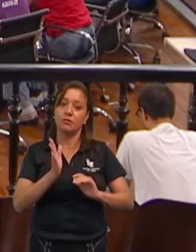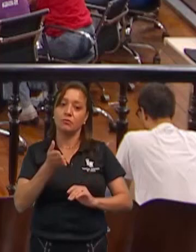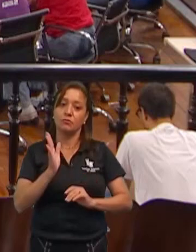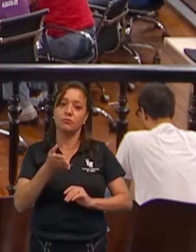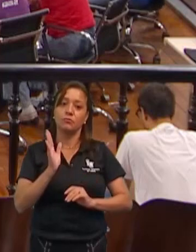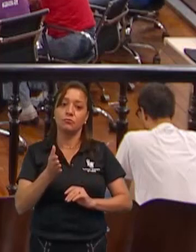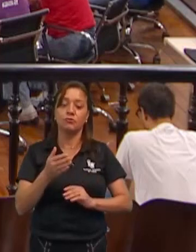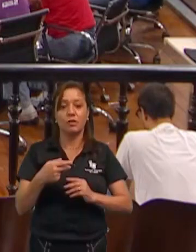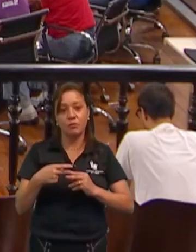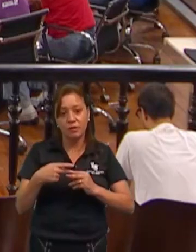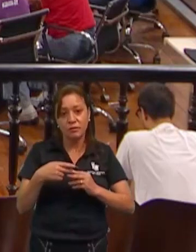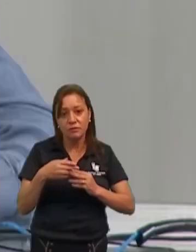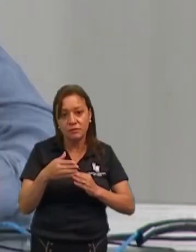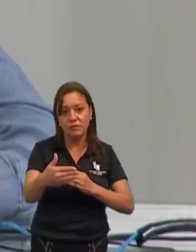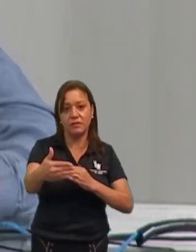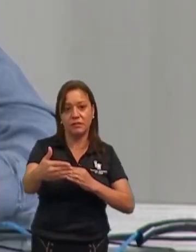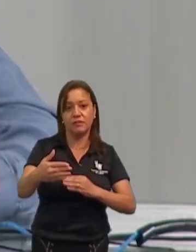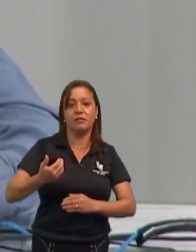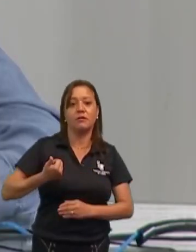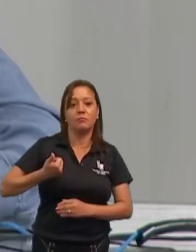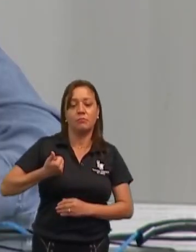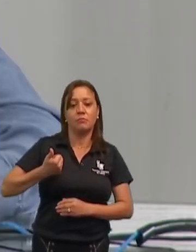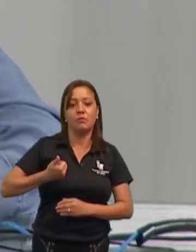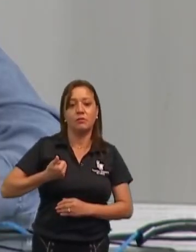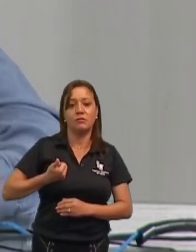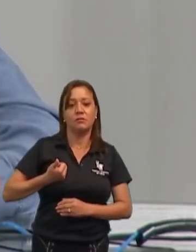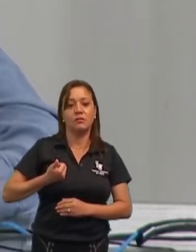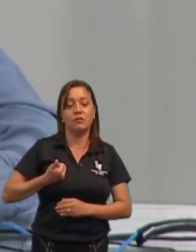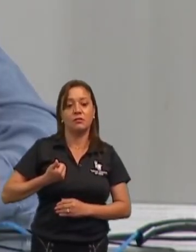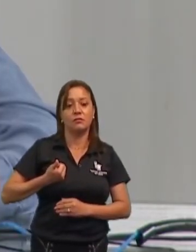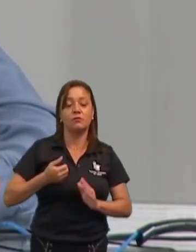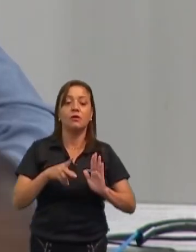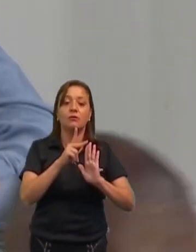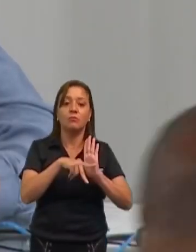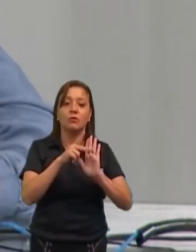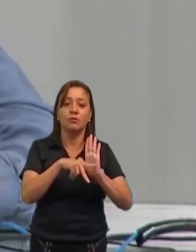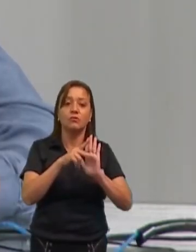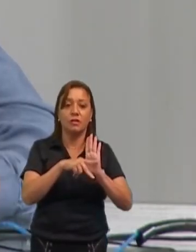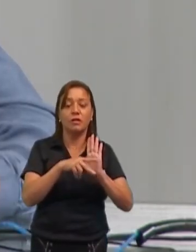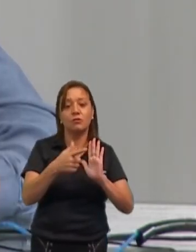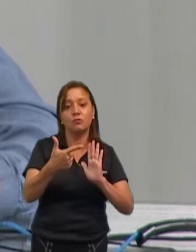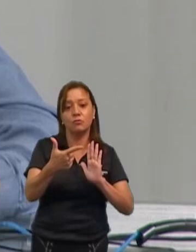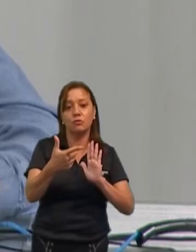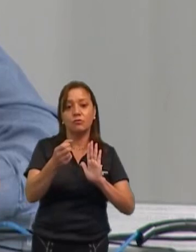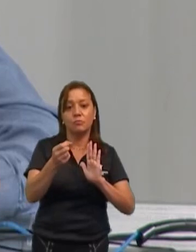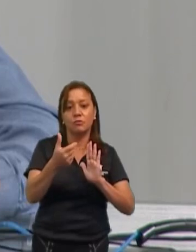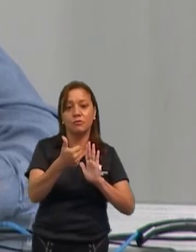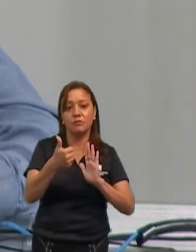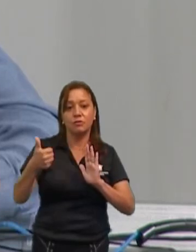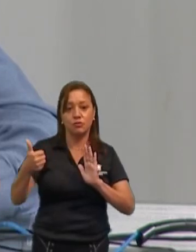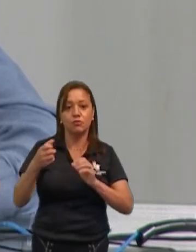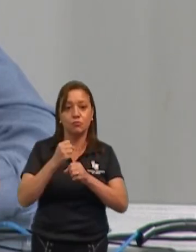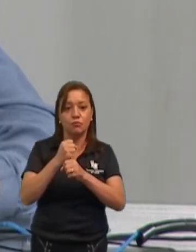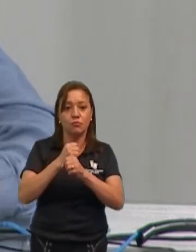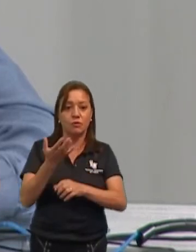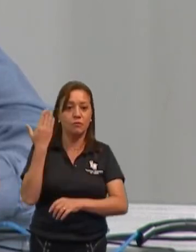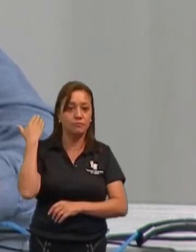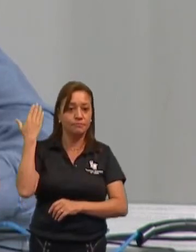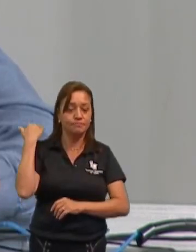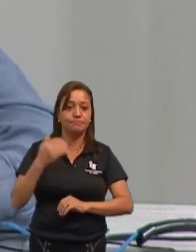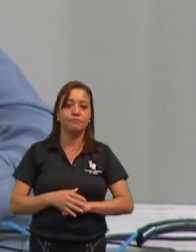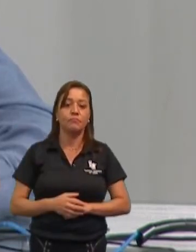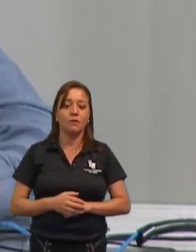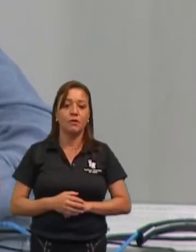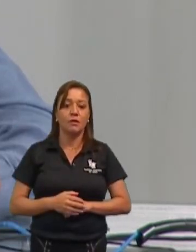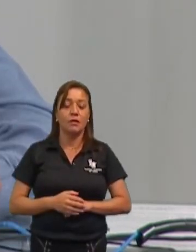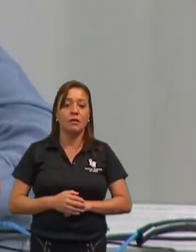8. Primeira discussão, processo 9278-2021. Proíbe que planos e seguros privados de